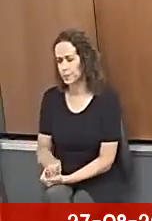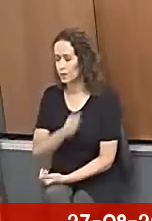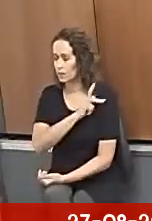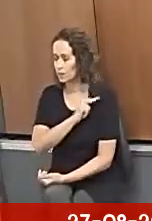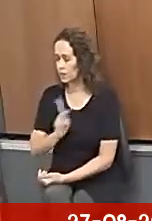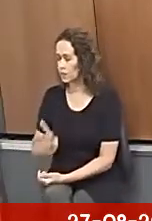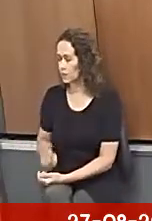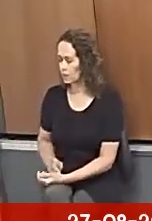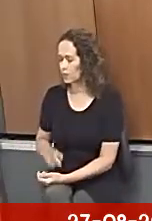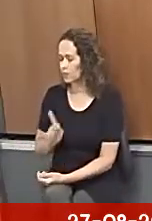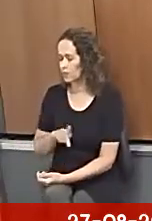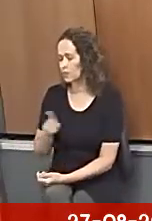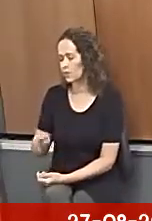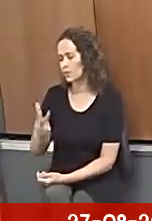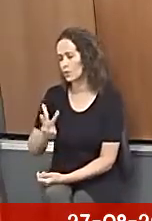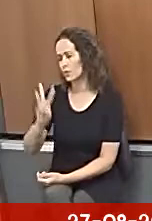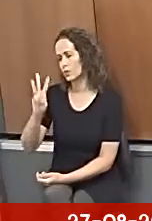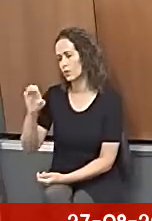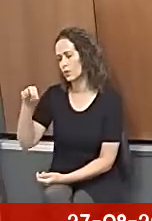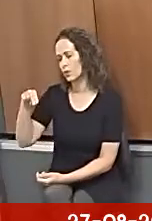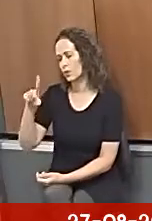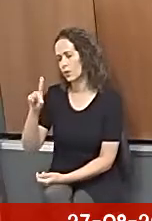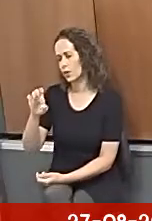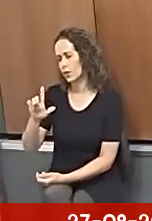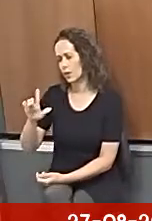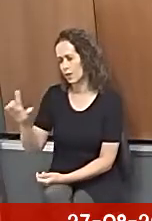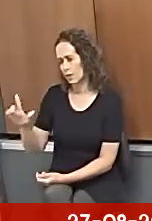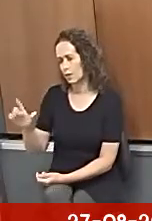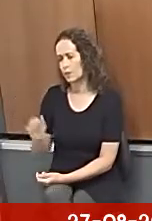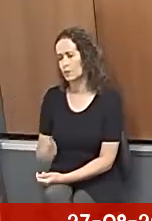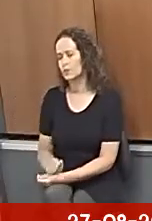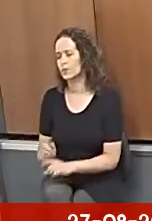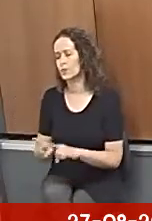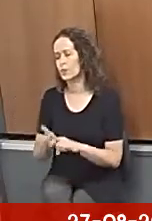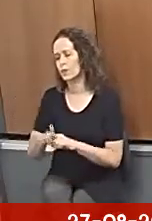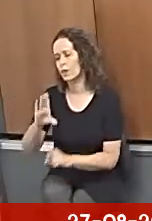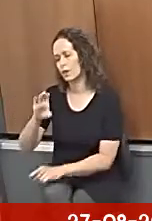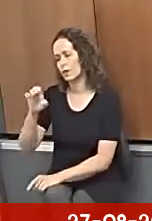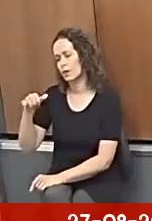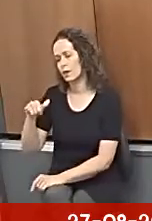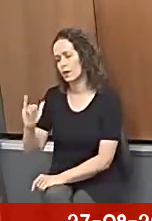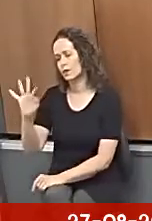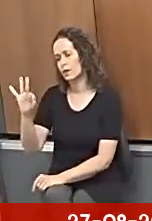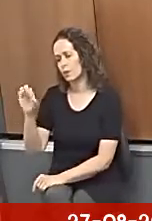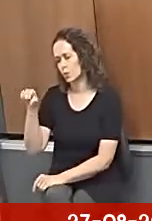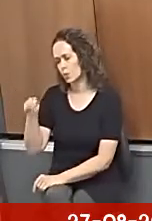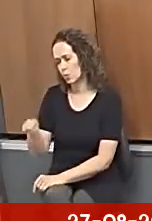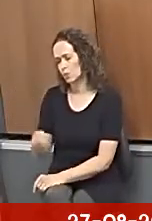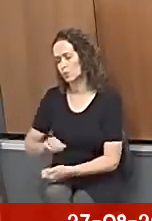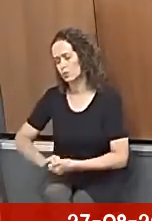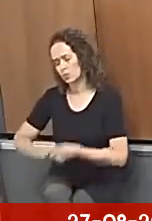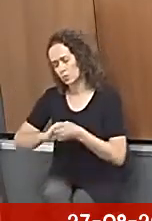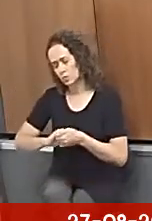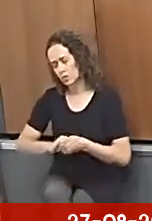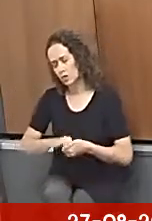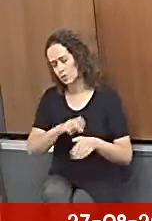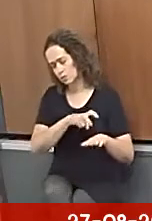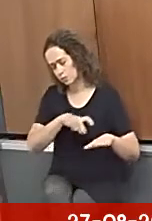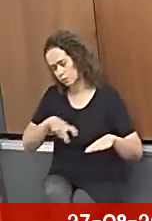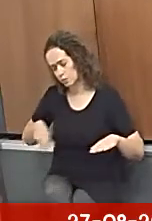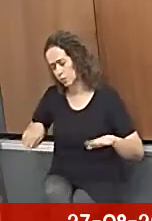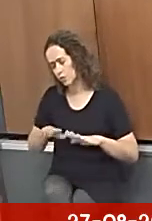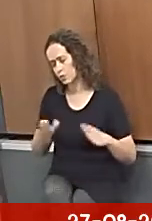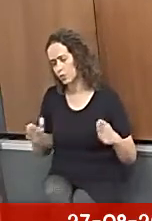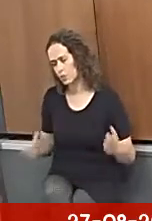professor ainda eu professor cleiton autor do requerimento em nome de quem o cumprimento todos os deputados da mesa